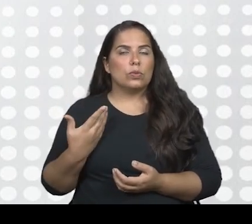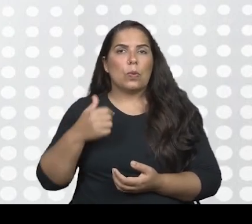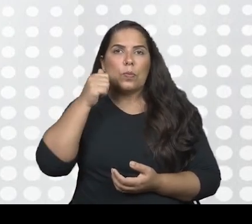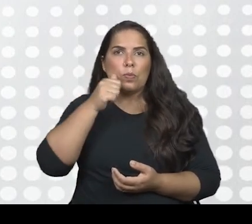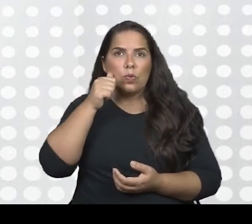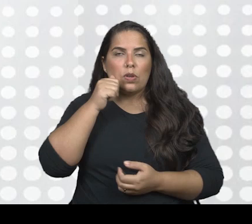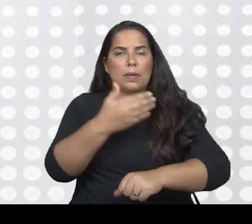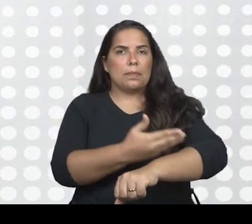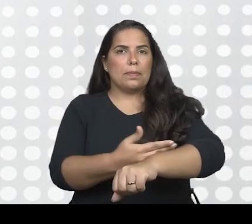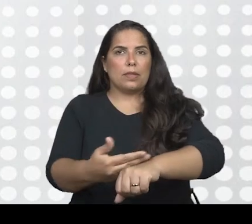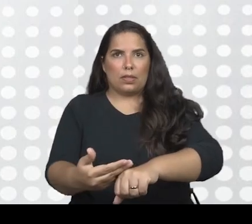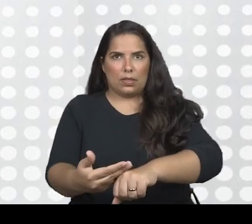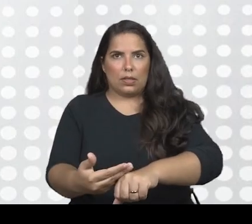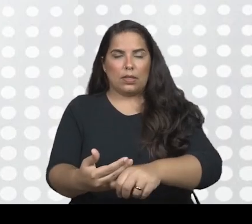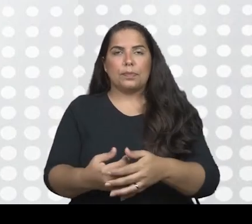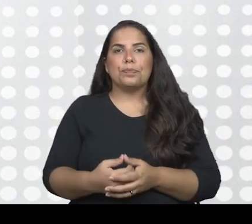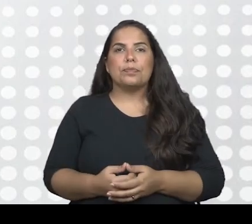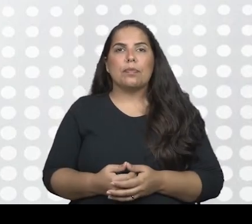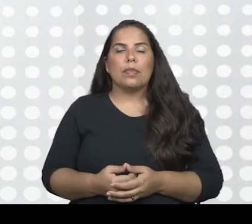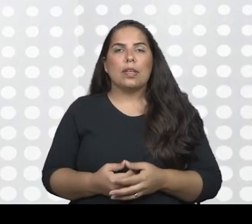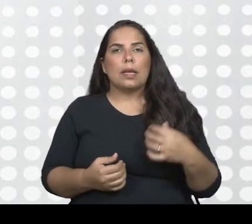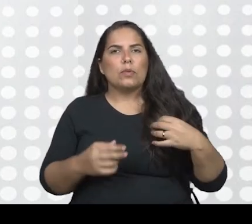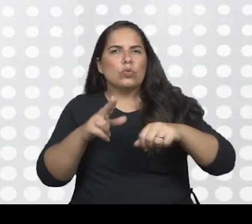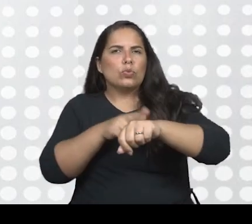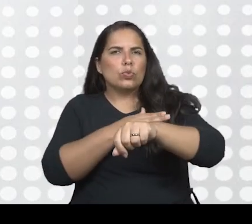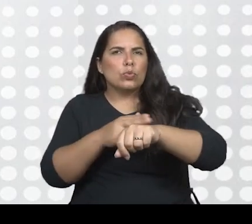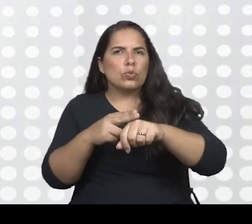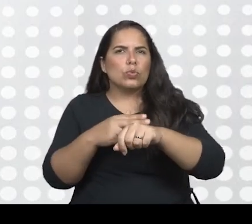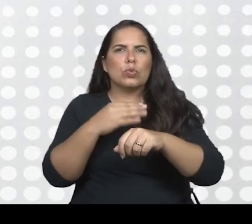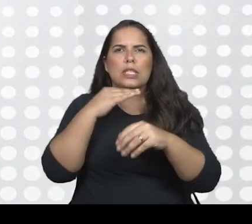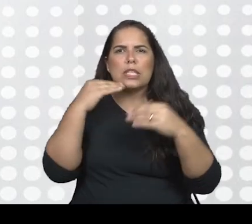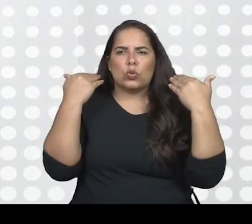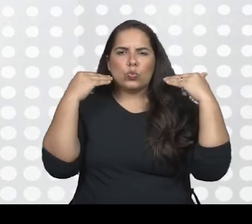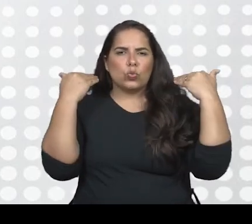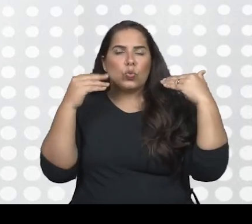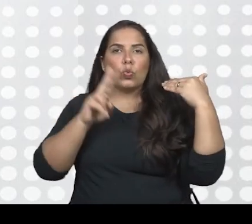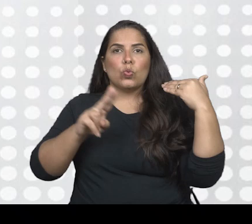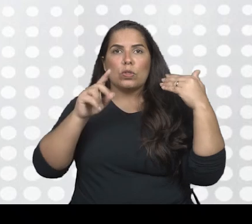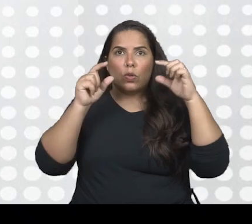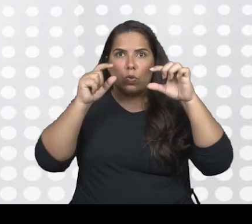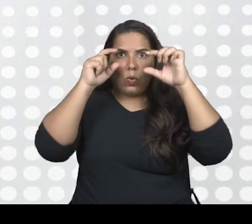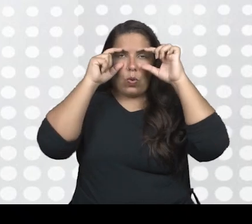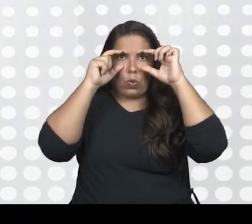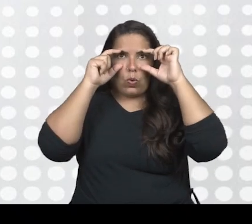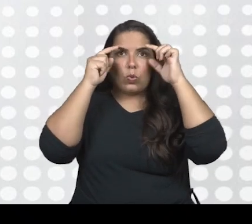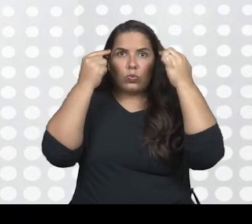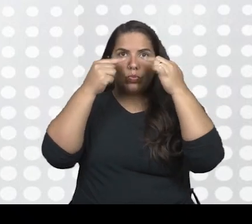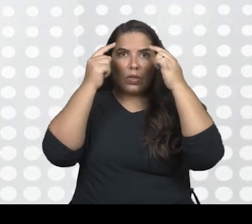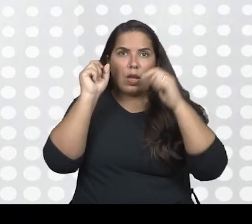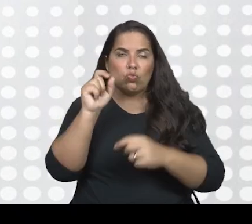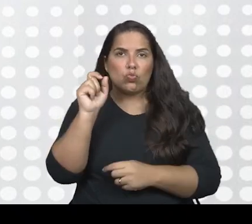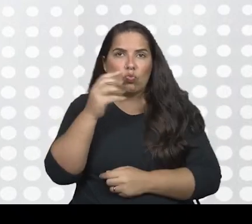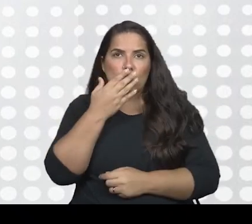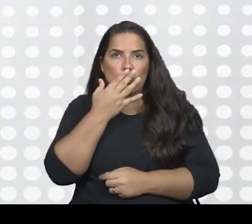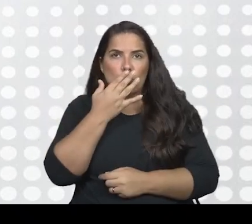sou uma mulher branca, de cabelos castanhos na altura do queixo, estou usando óculos de aro